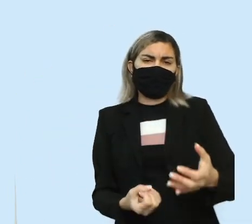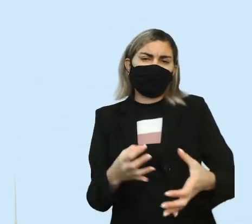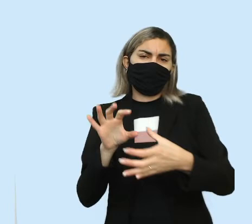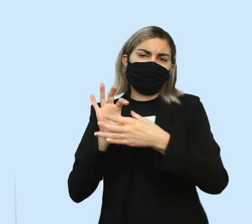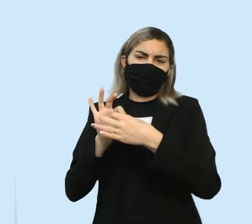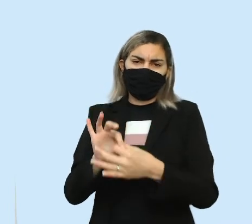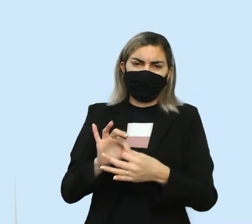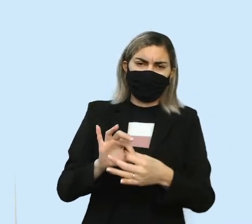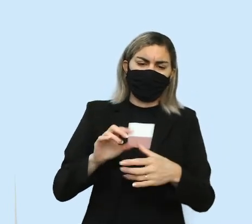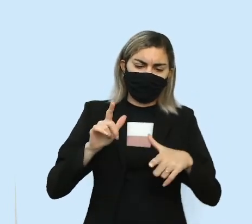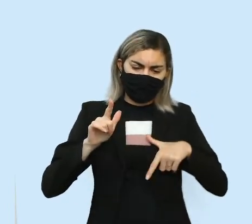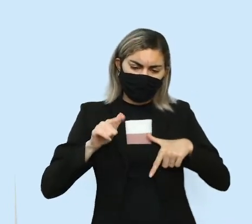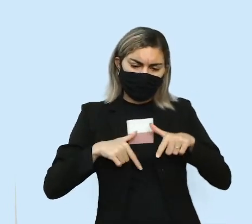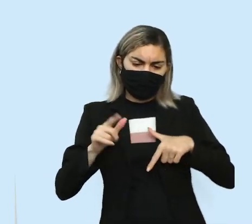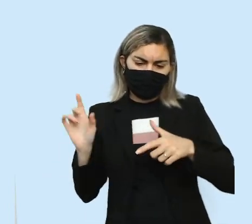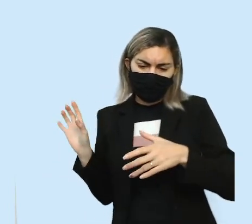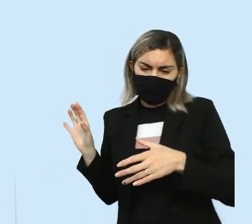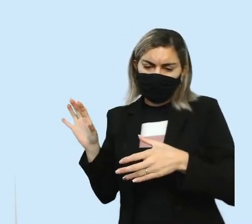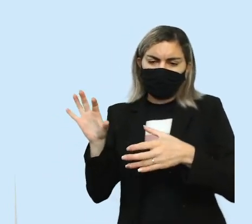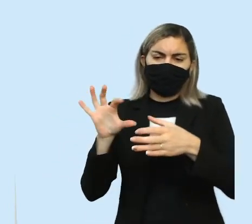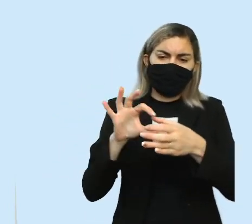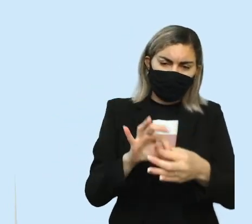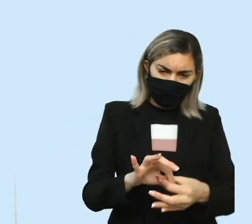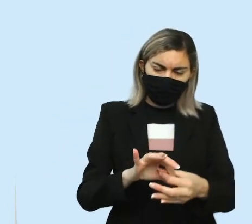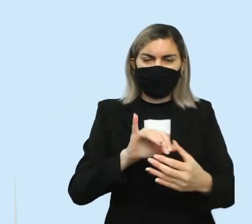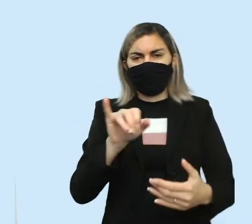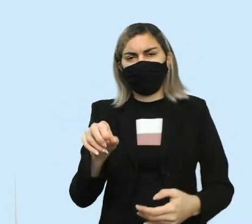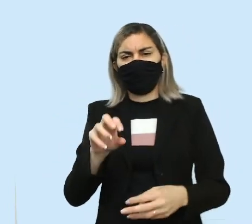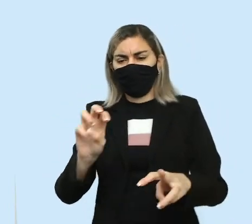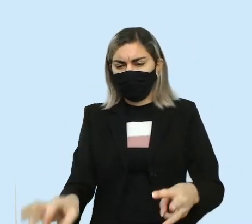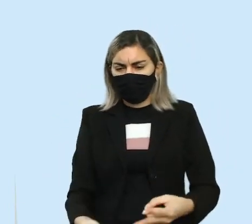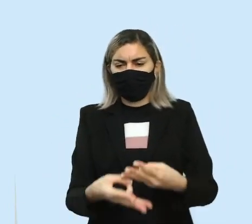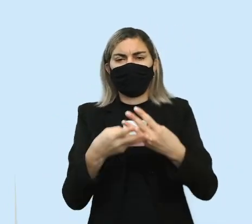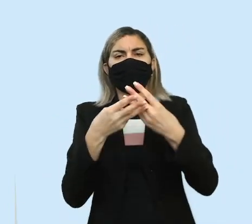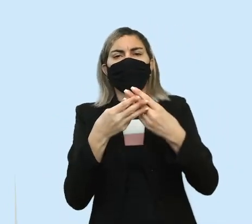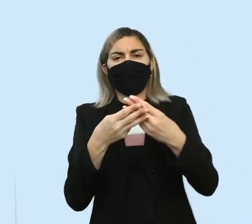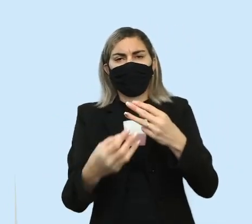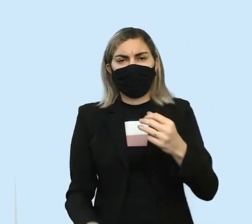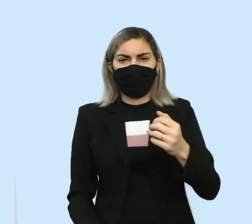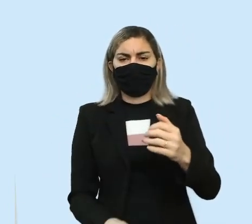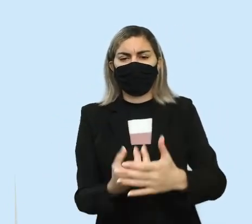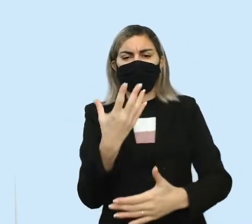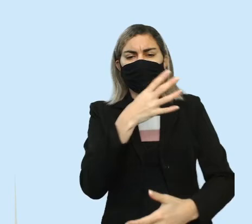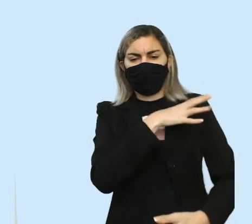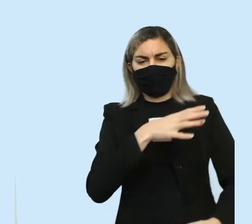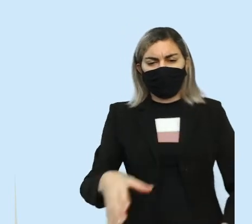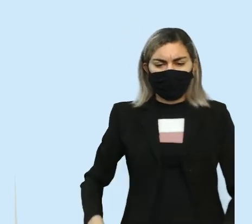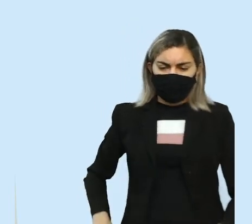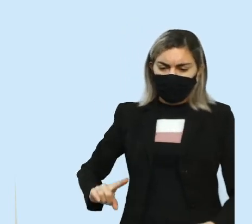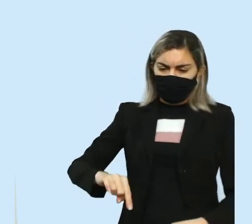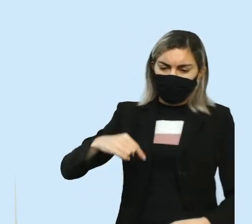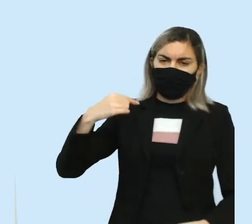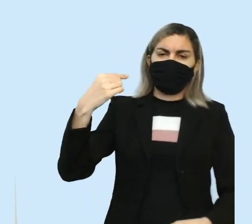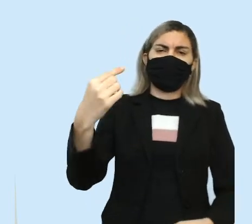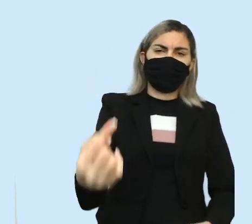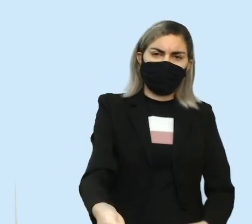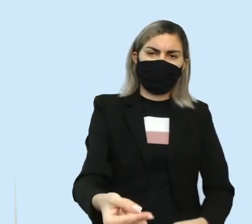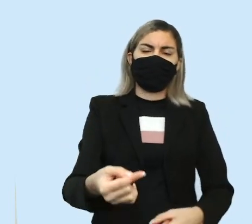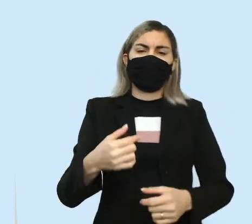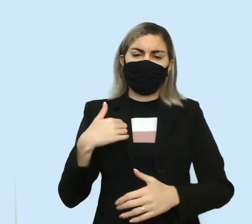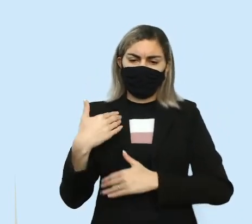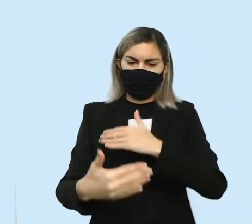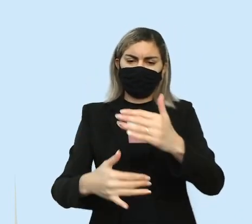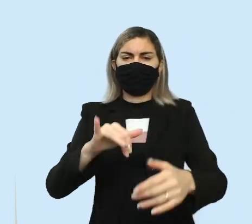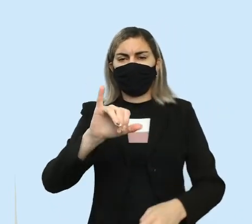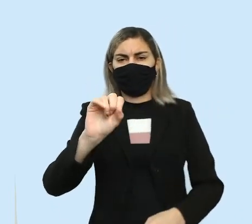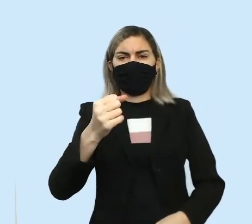vínculo, né? Desde os hebreus. Então, os hebreus dão origem ao judaísmo, o judaísmo dá origem ao cristianismo, e, consequentemente, o judaísmo também dá origem a esse